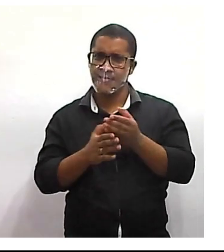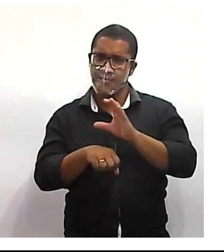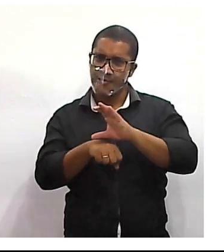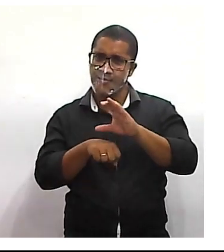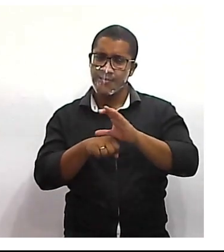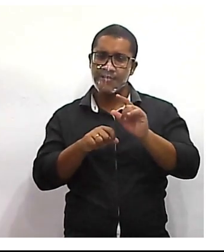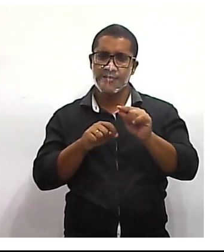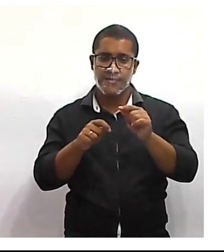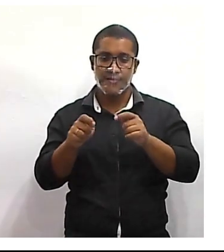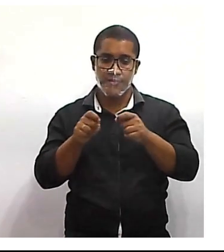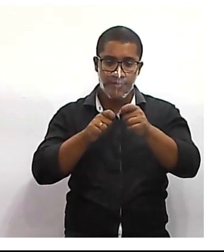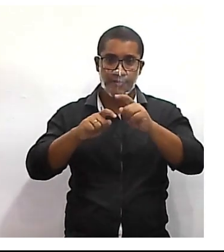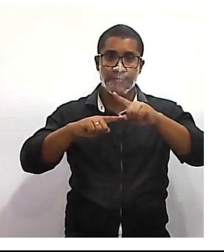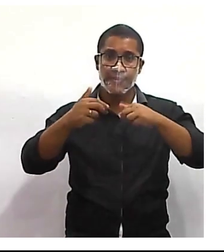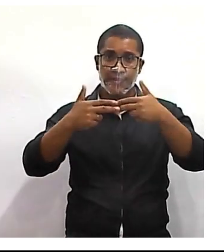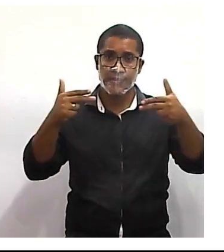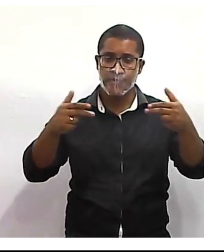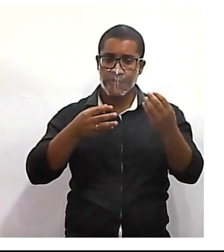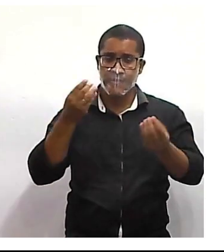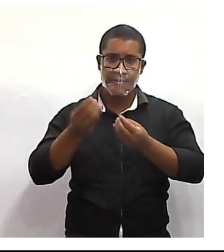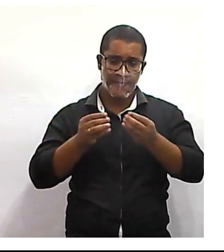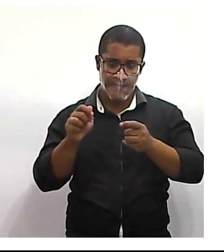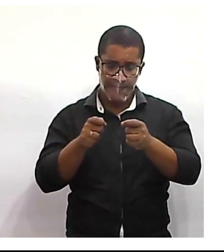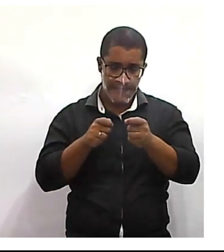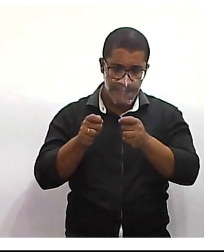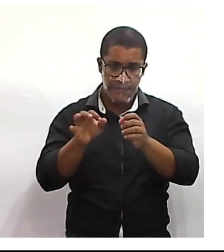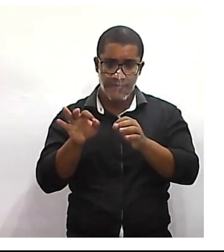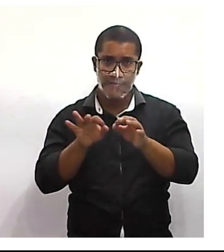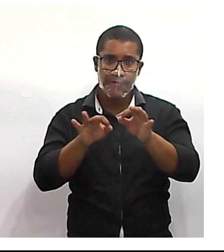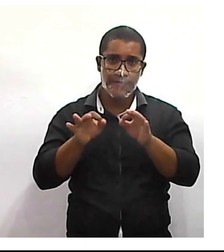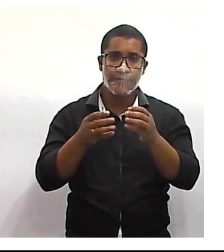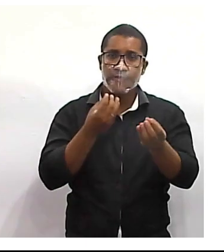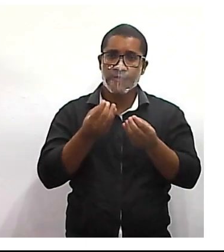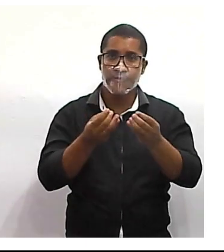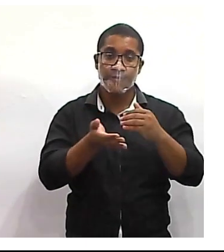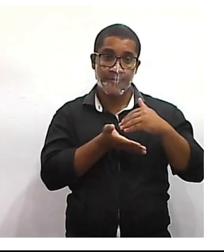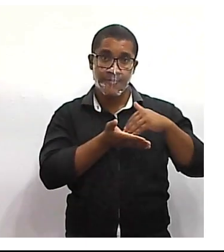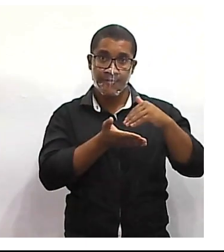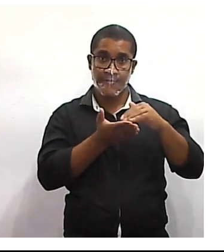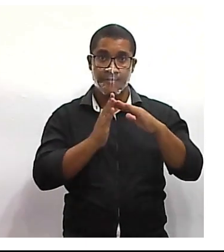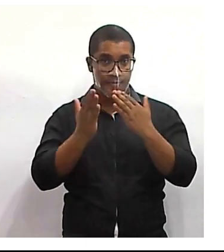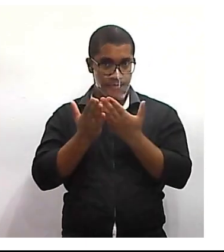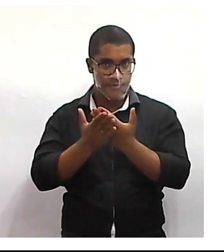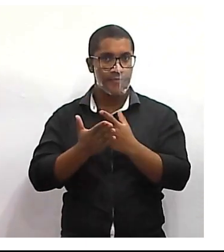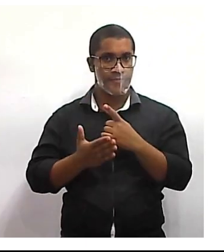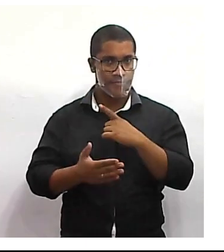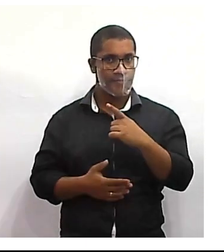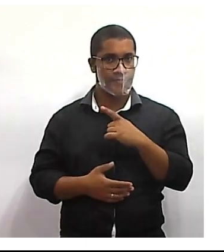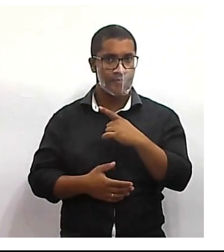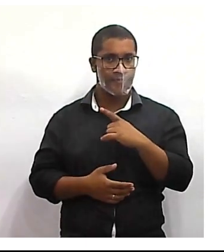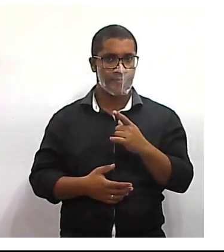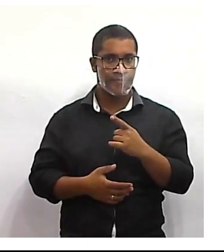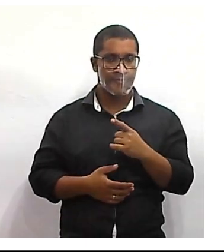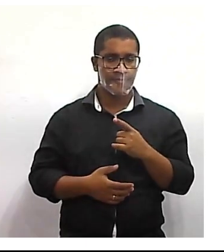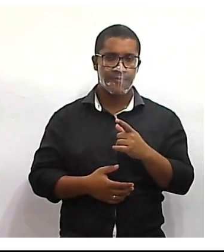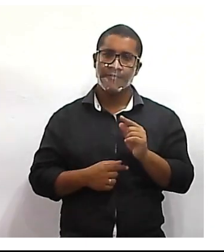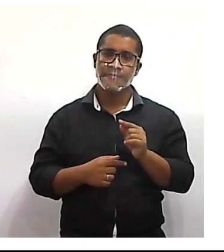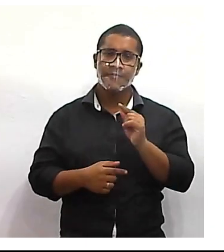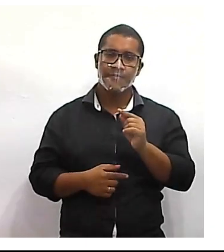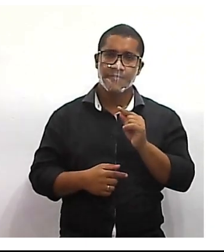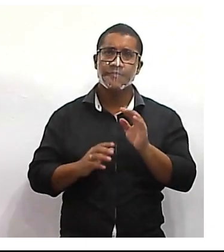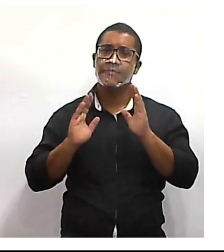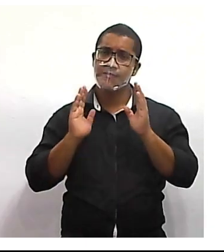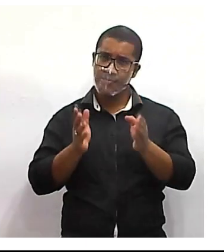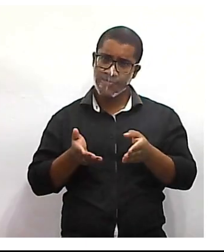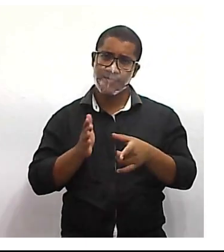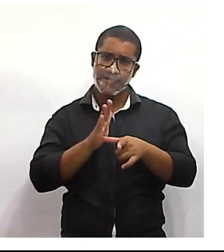de material. Isso. Não é? Que o secretário escolar tem muita, né? A gente já